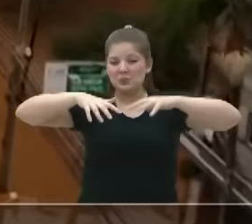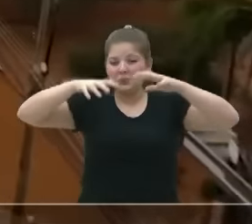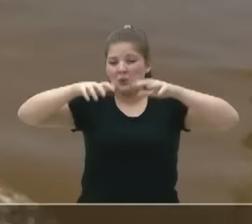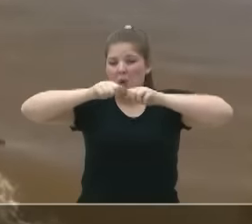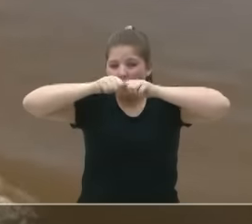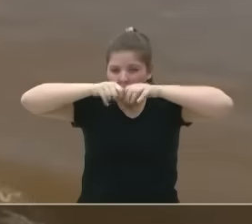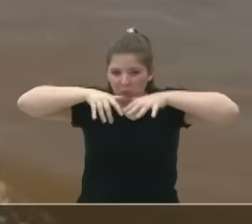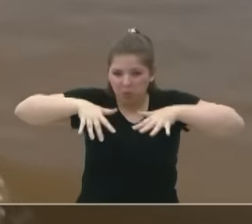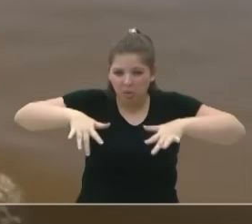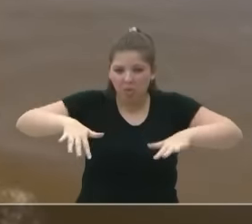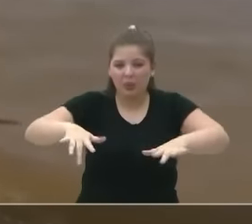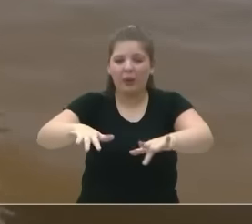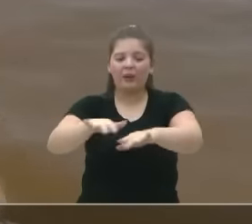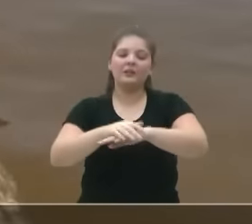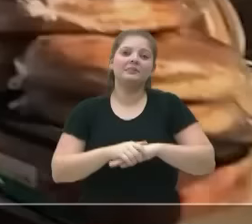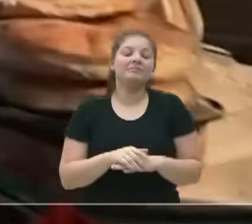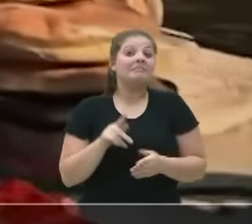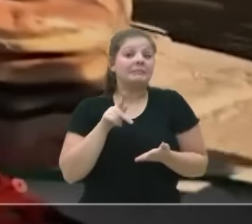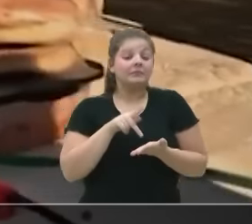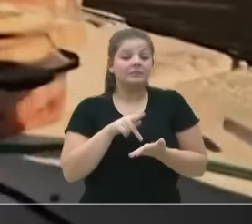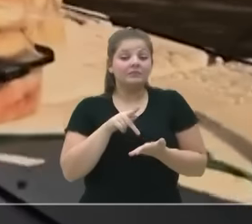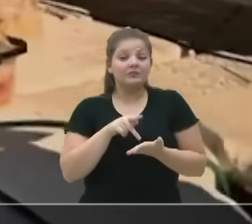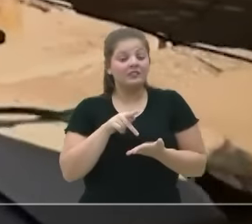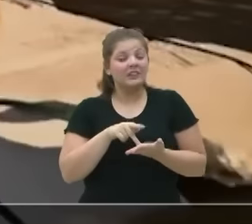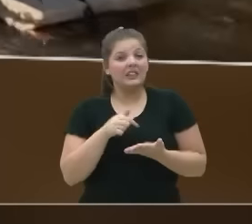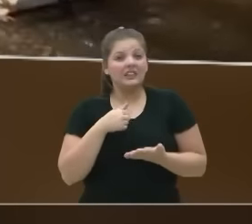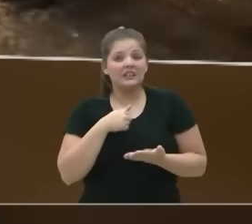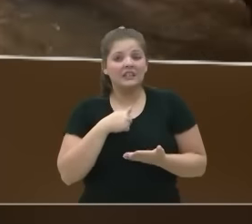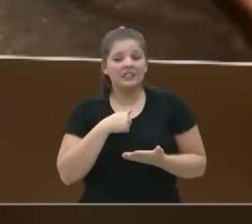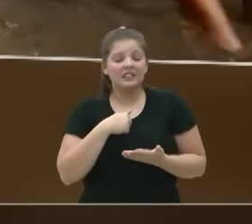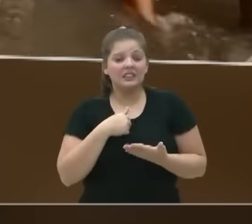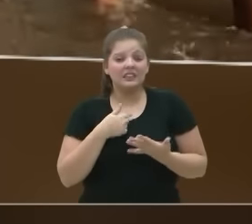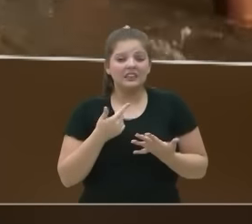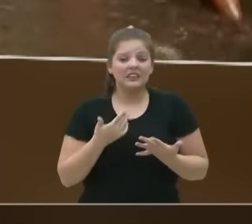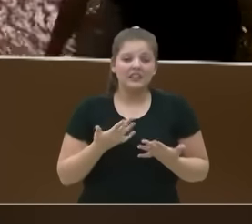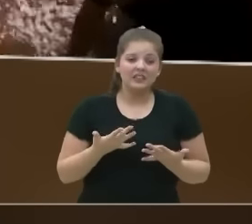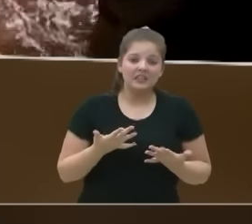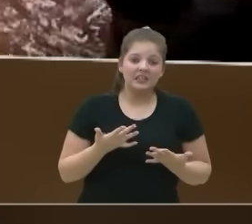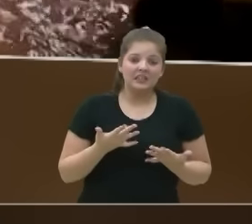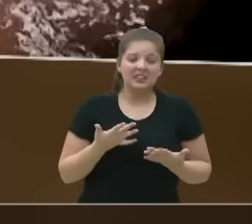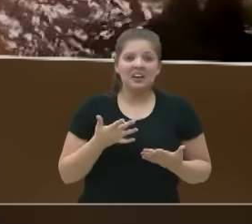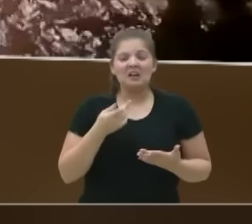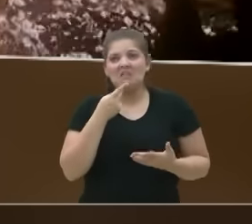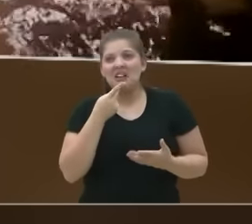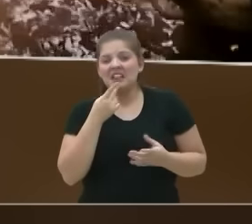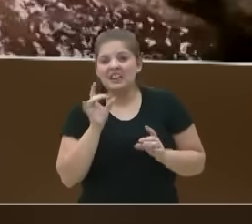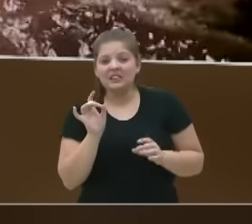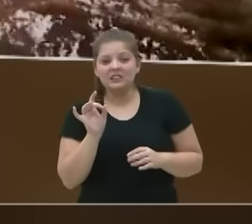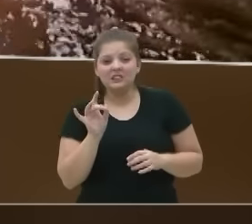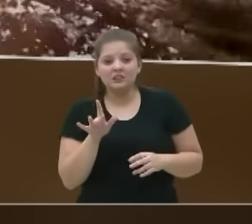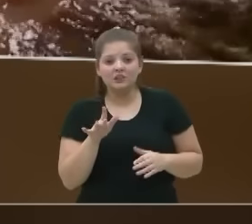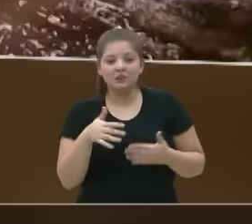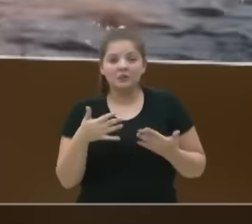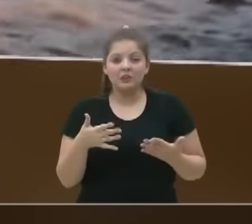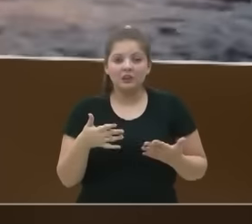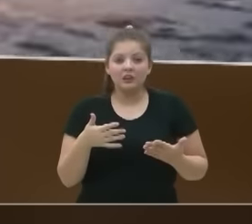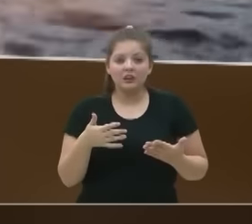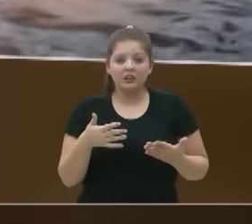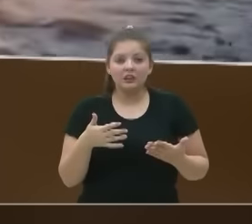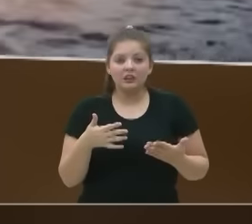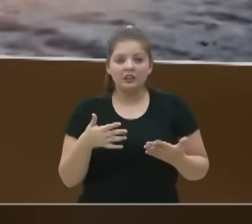É verdade, e eu não estou sendo leviano em dizer que enquanto a Madonna não fez o